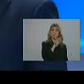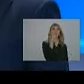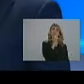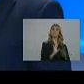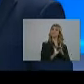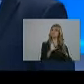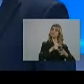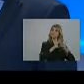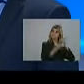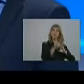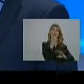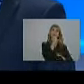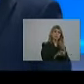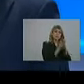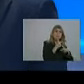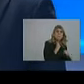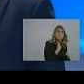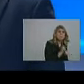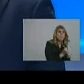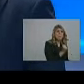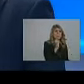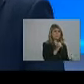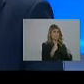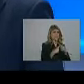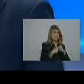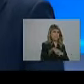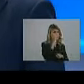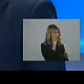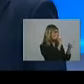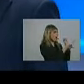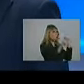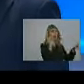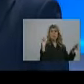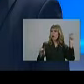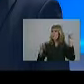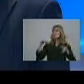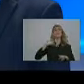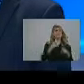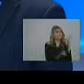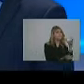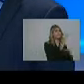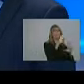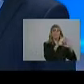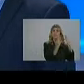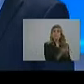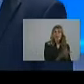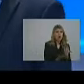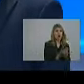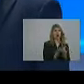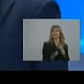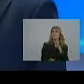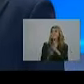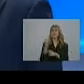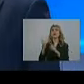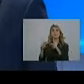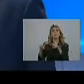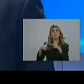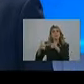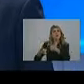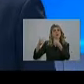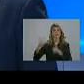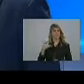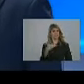e investir em toda a cidade. Você vai em cada canto dessa cidade, tem investimento em escola, investimento em saúde pública,